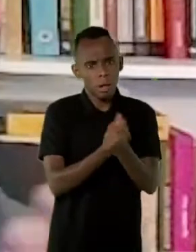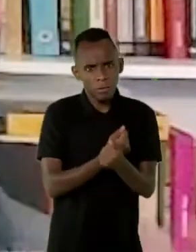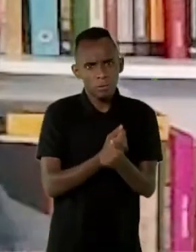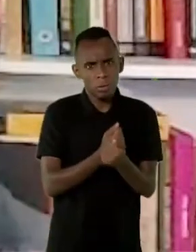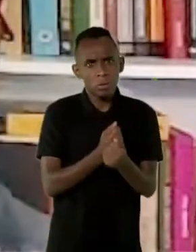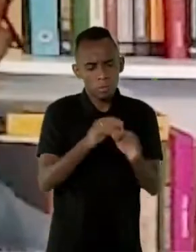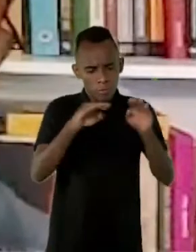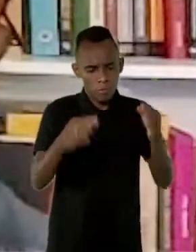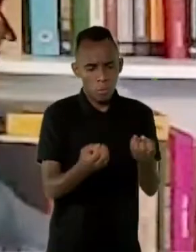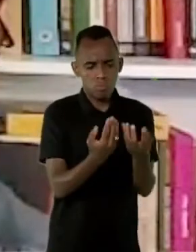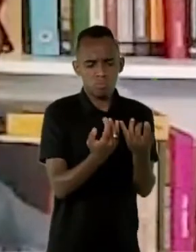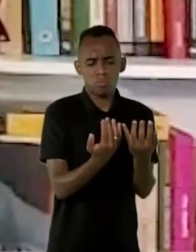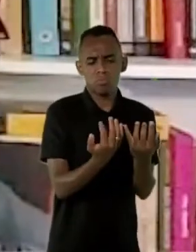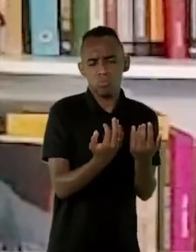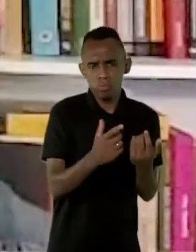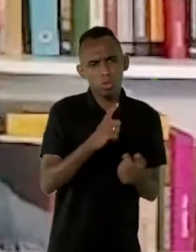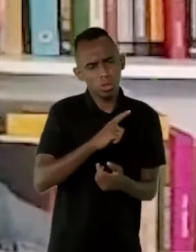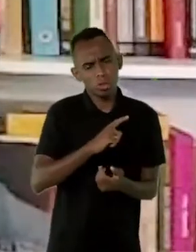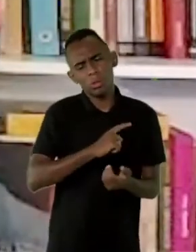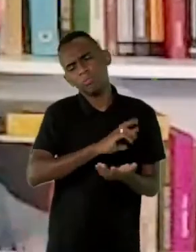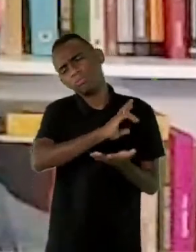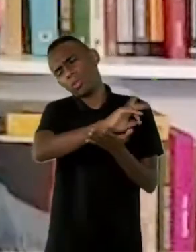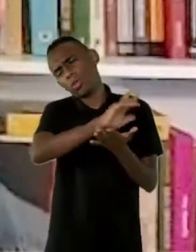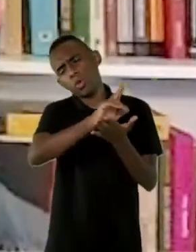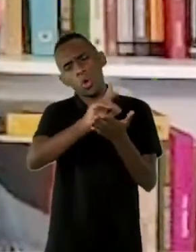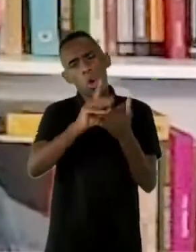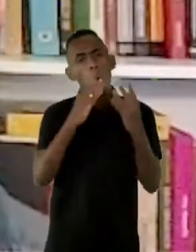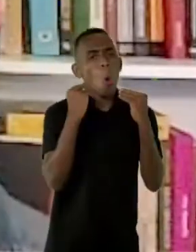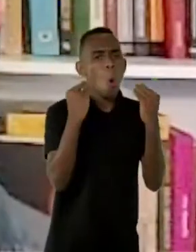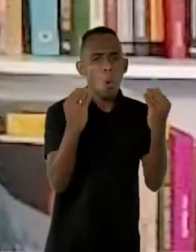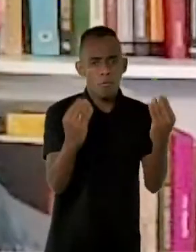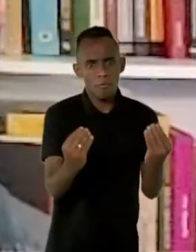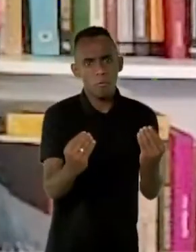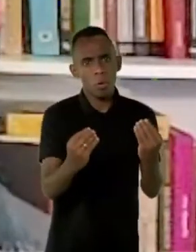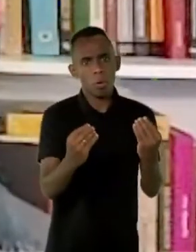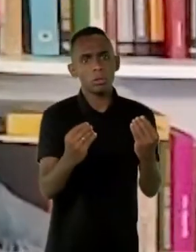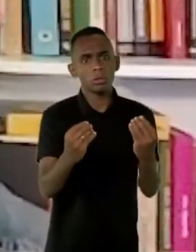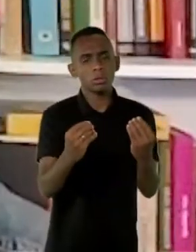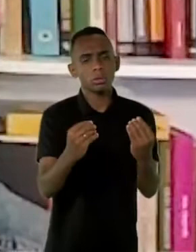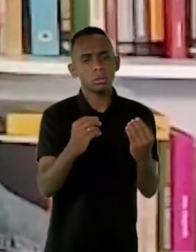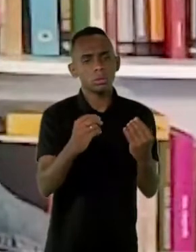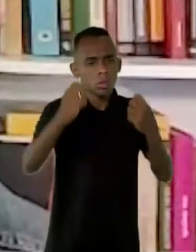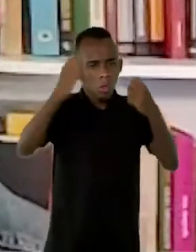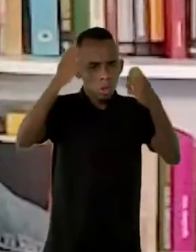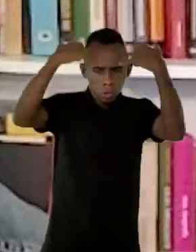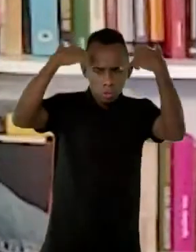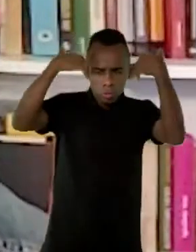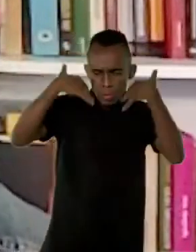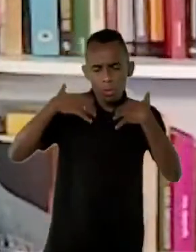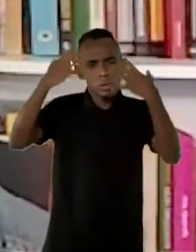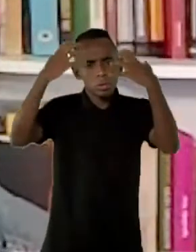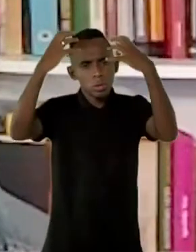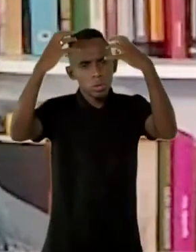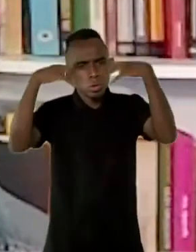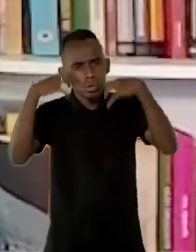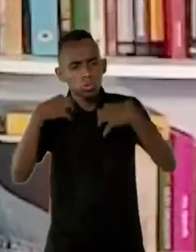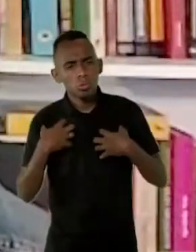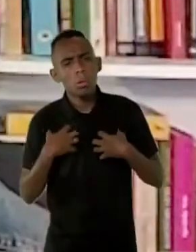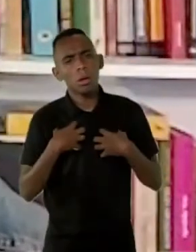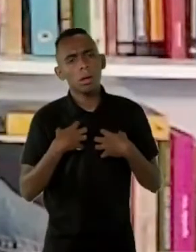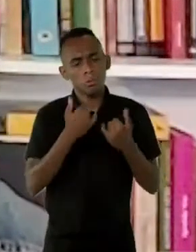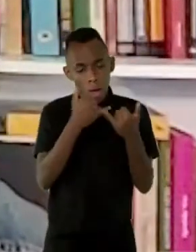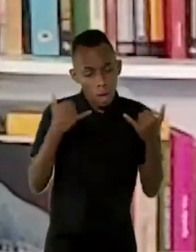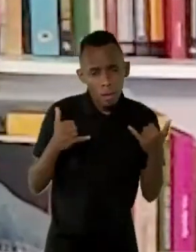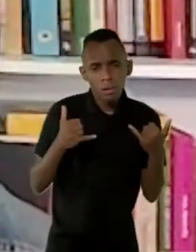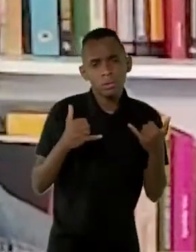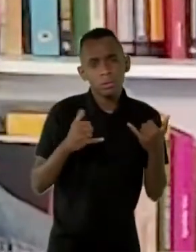fogão, todo tipo de conforto, banho elétrico, e vai para um lugar que não tem nada disso?